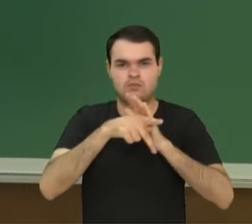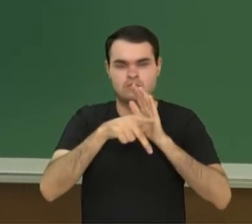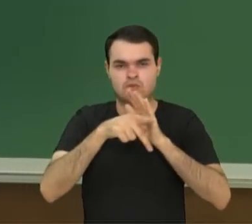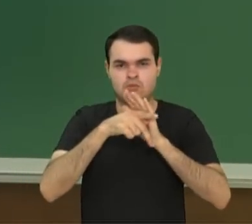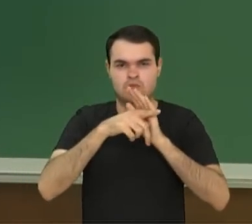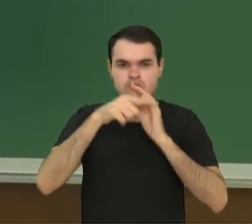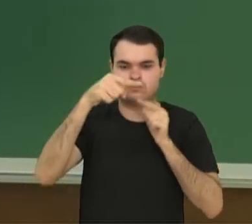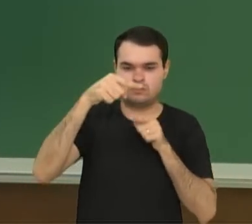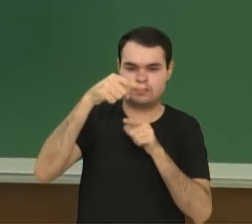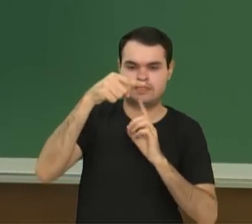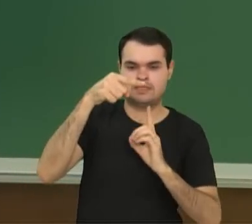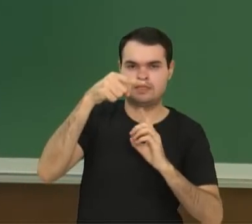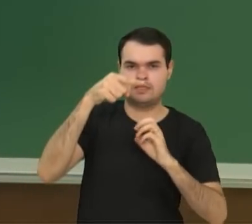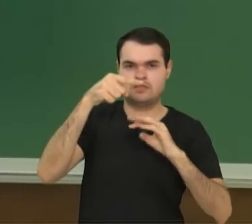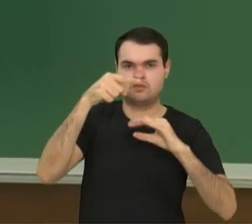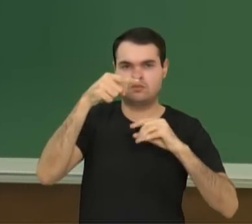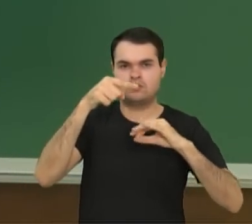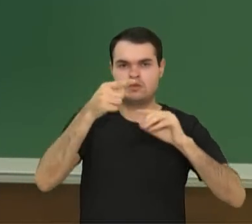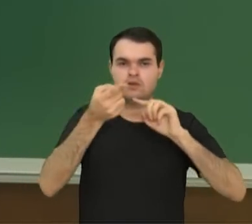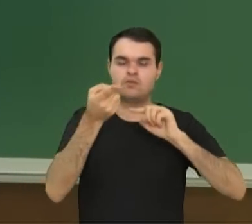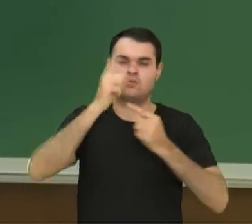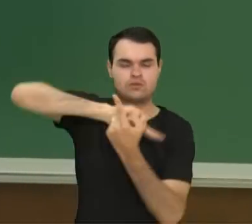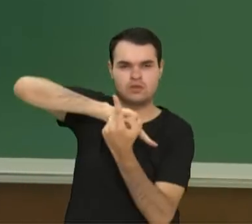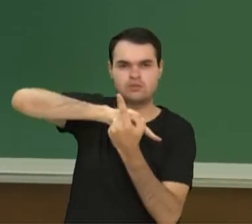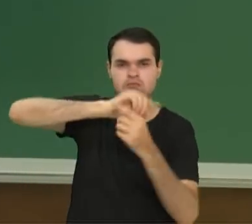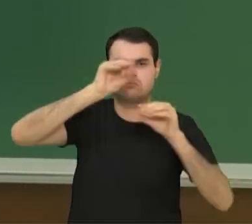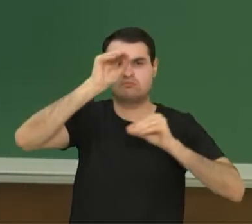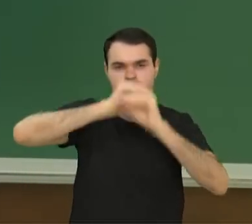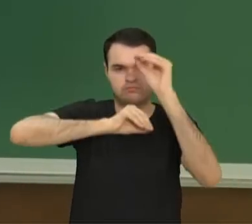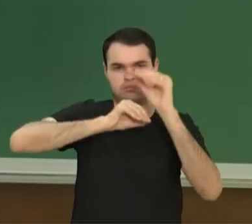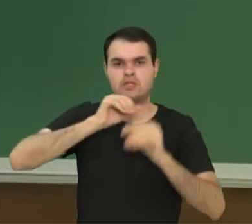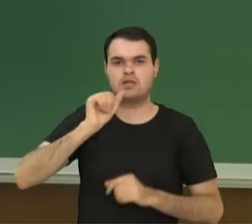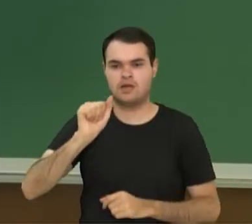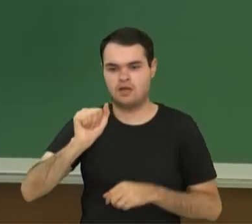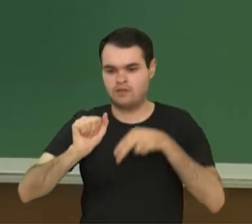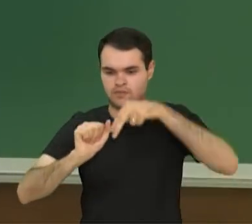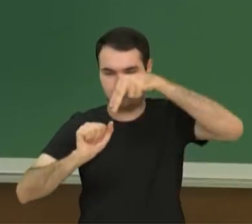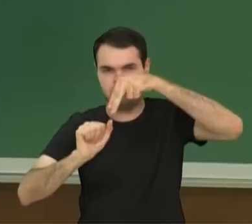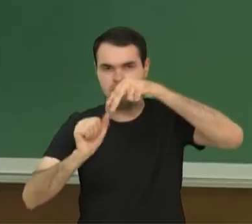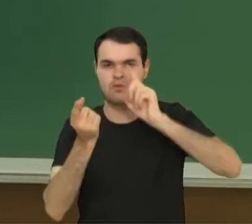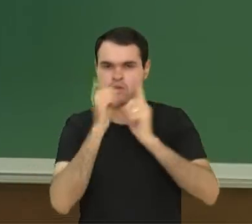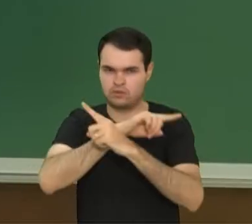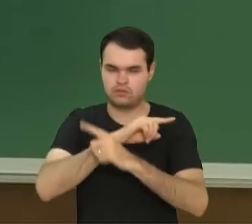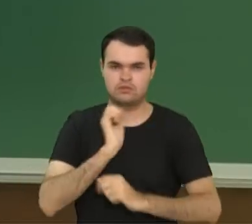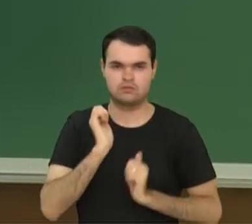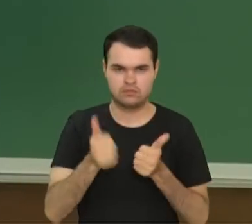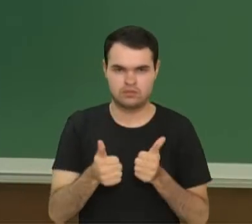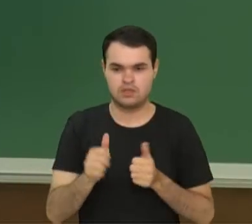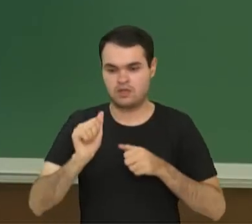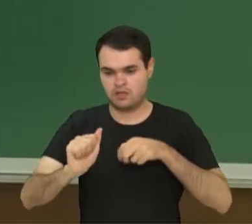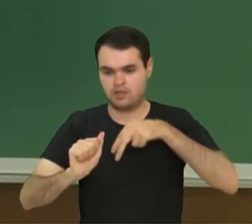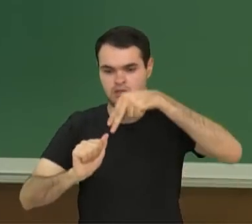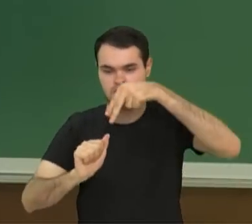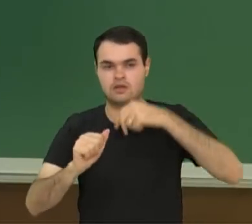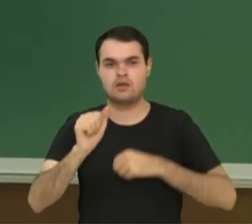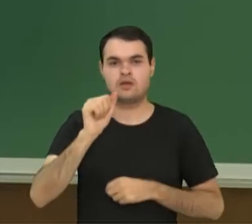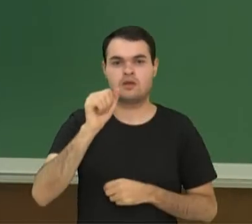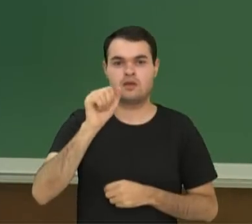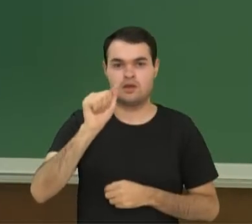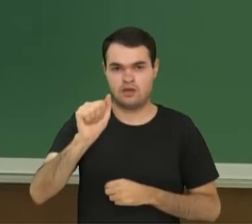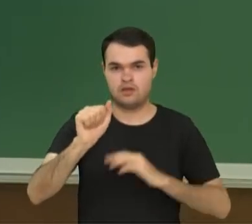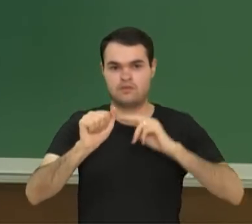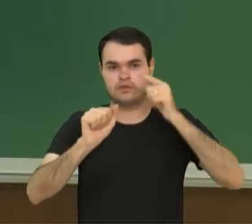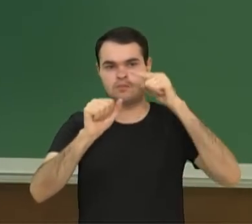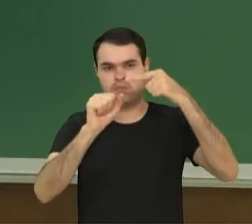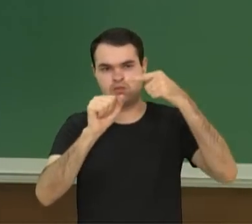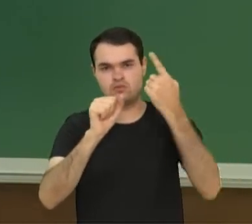denominador, ou seja, ele vai ser o inverso de A elevado a M, tudo bem? O A elevado a menos 1 é o inverso